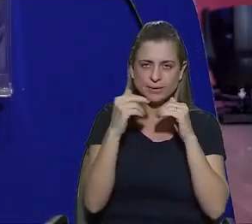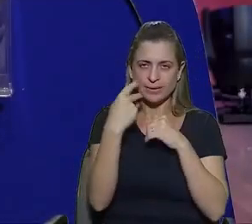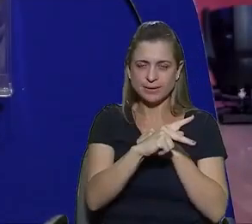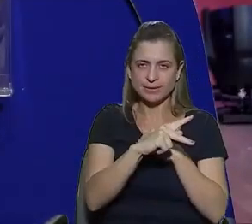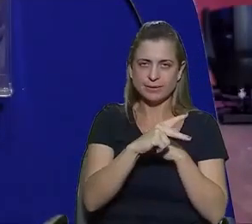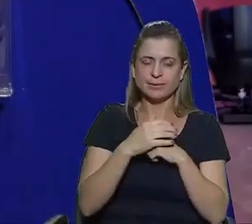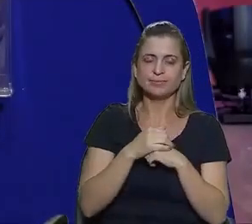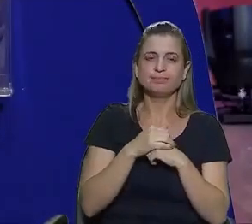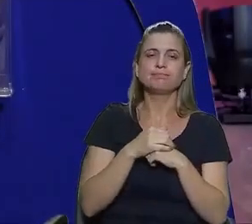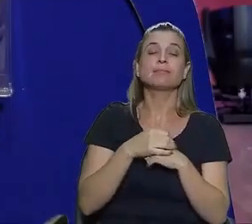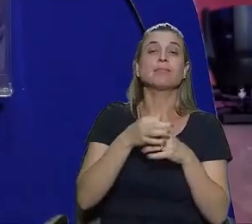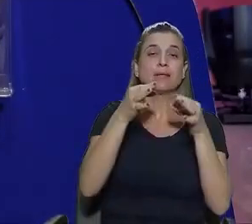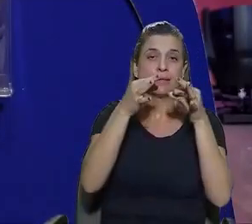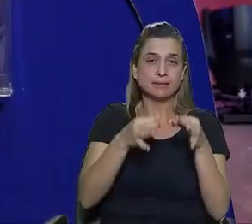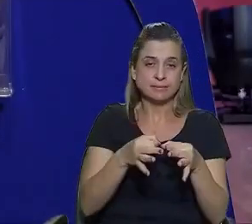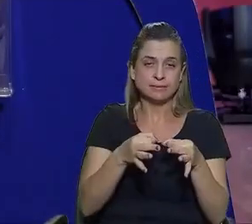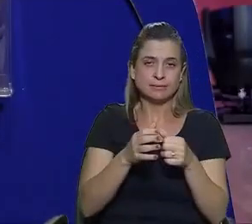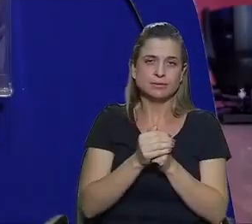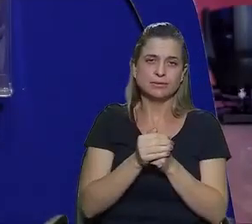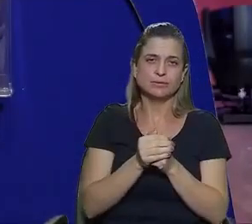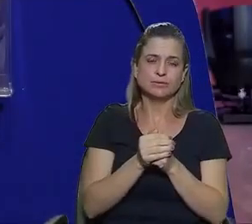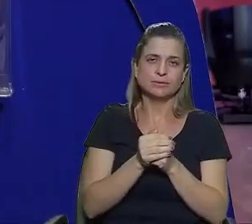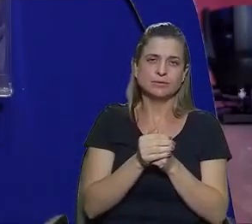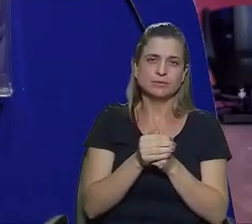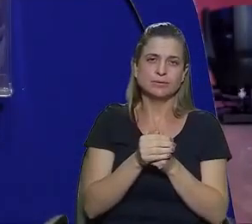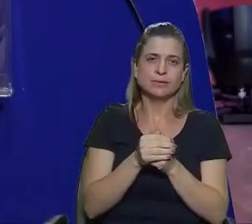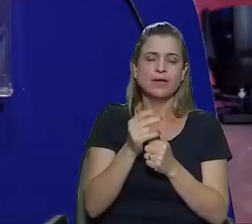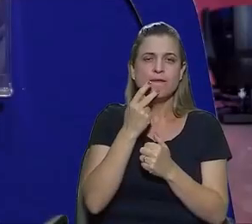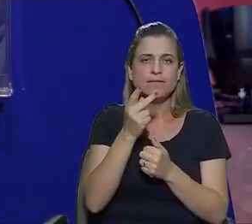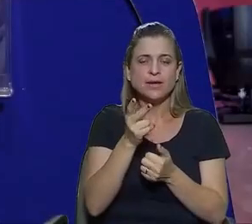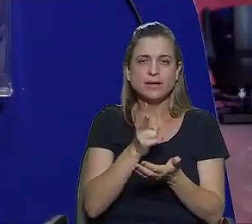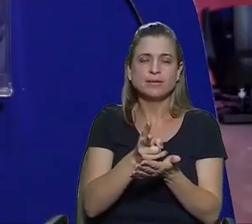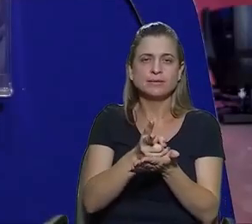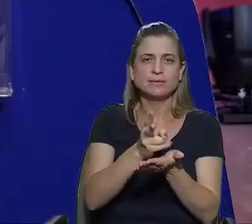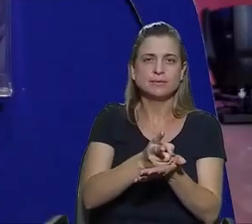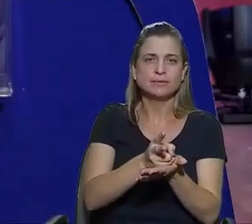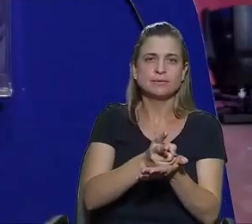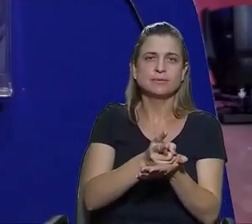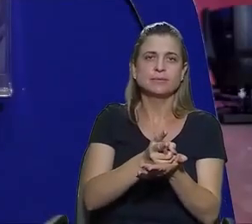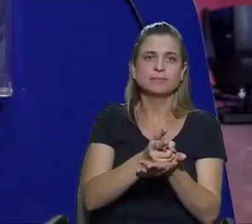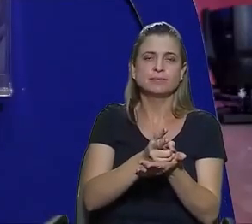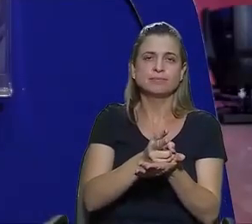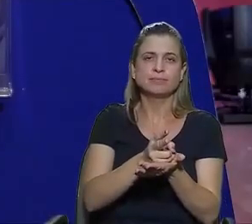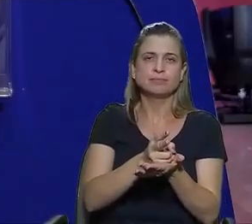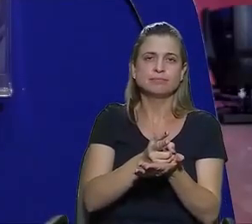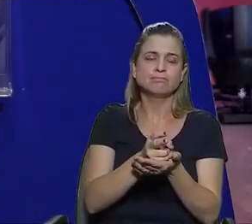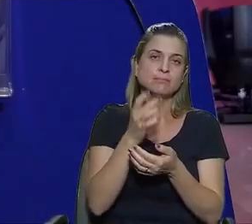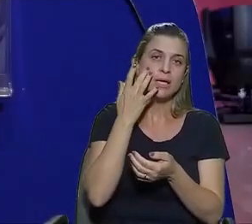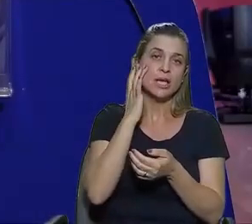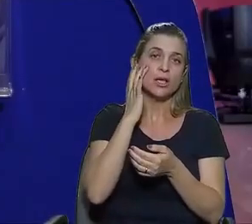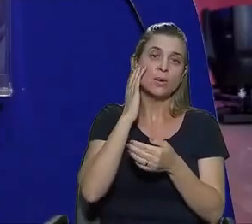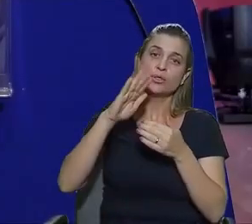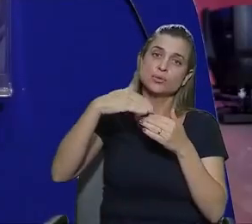Ele é muito assertivo, né? Ele vai afirmando coisas, né? E acho que talvez daqui a alguns anos ele